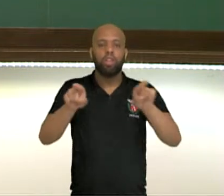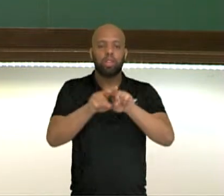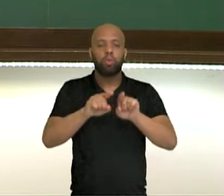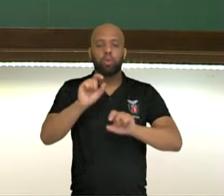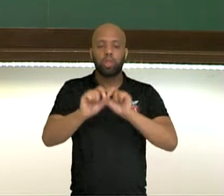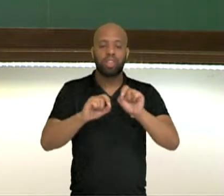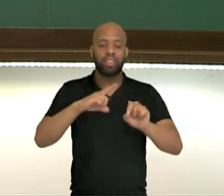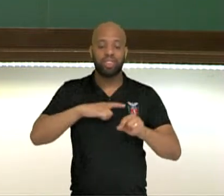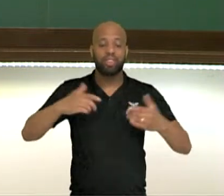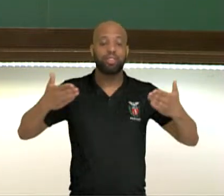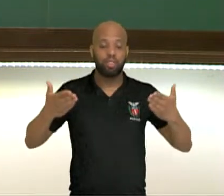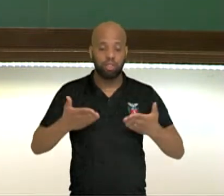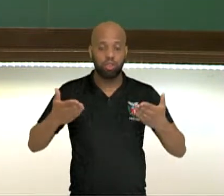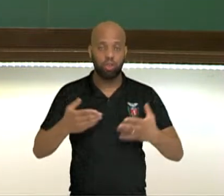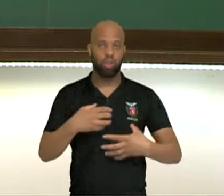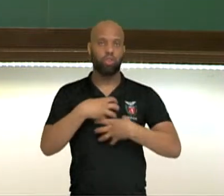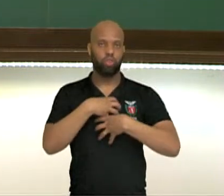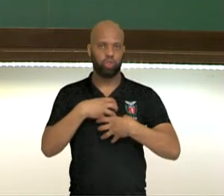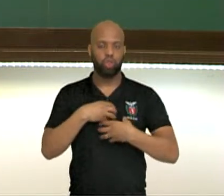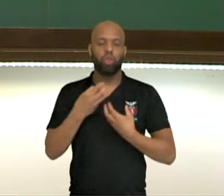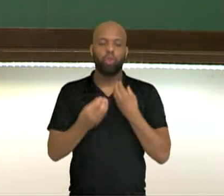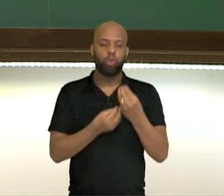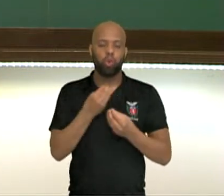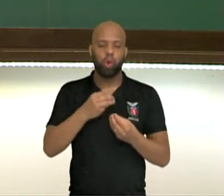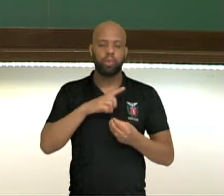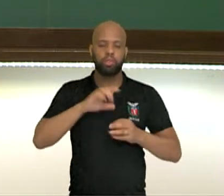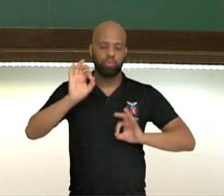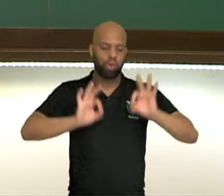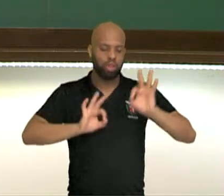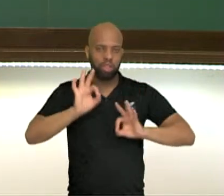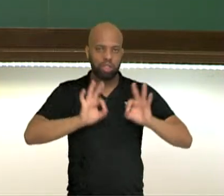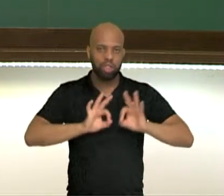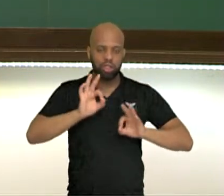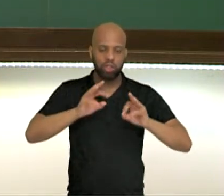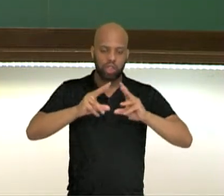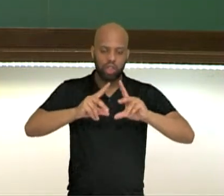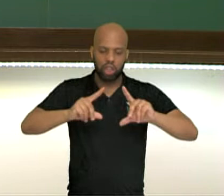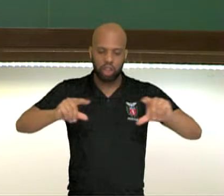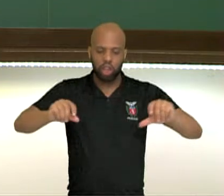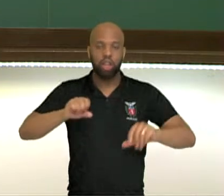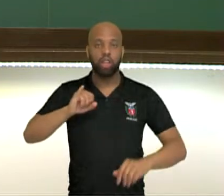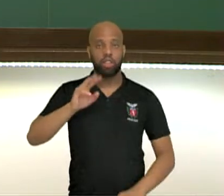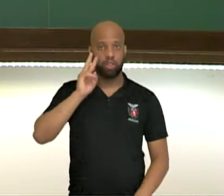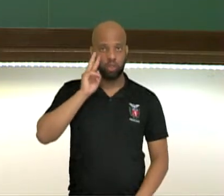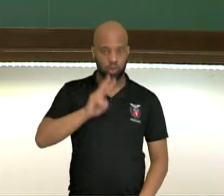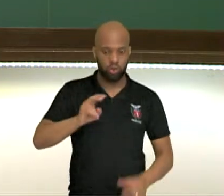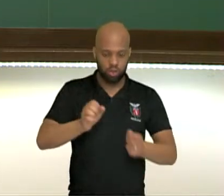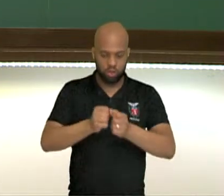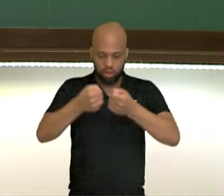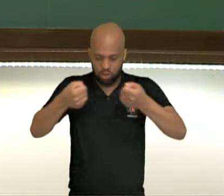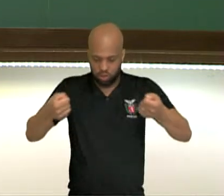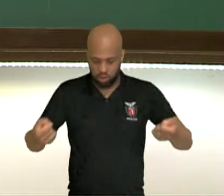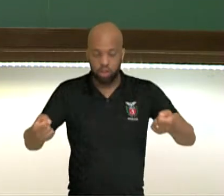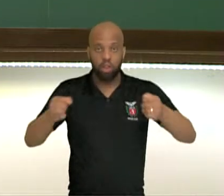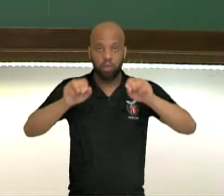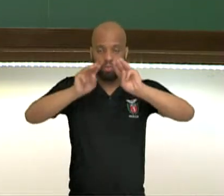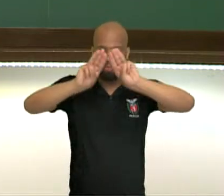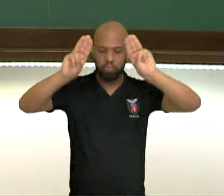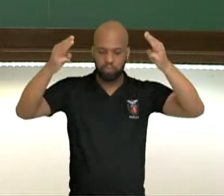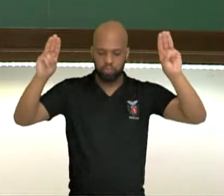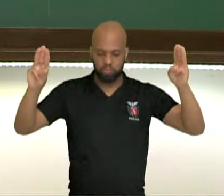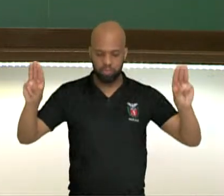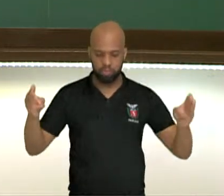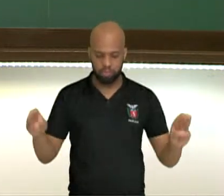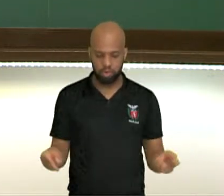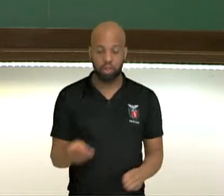na atualidade, como estão distribuídas essas terras. Quando olhamos num mapa, entendemos essa distribuição